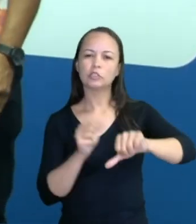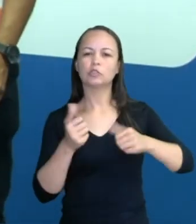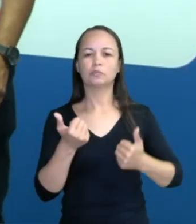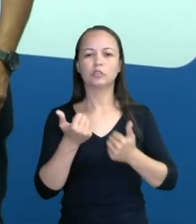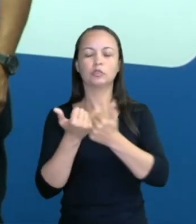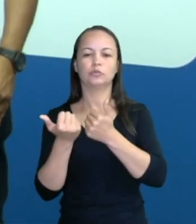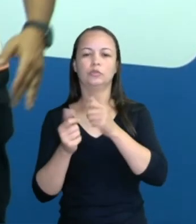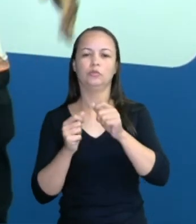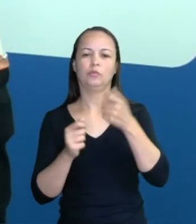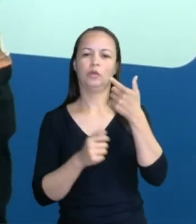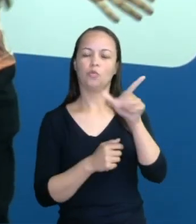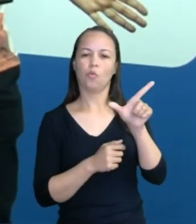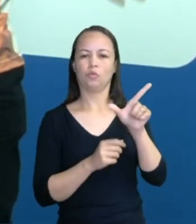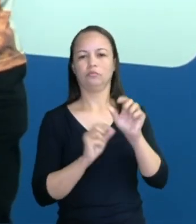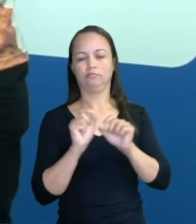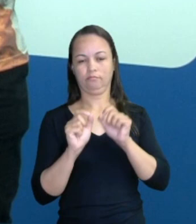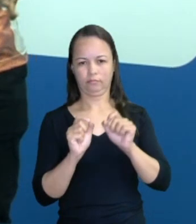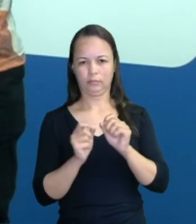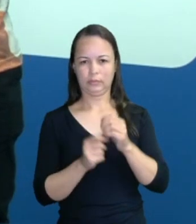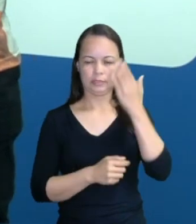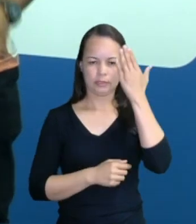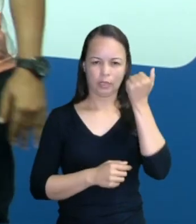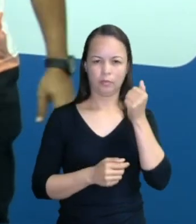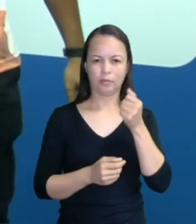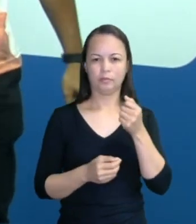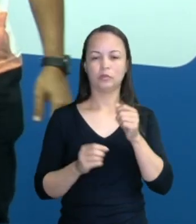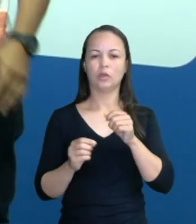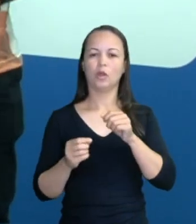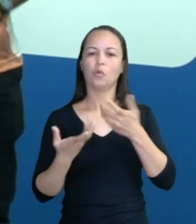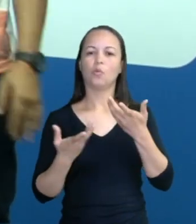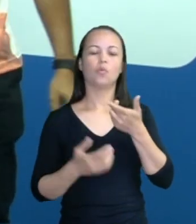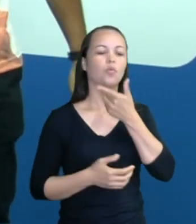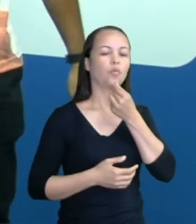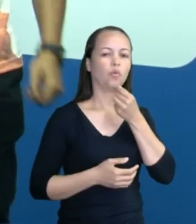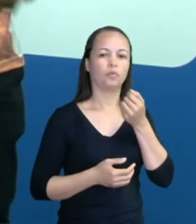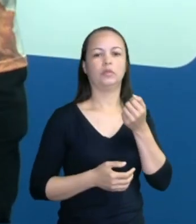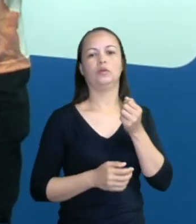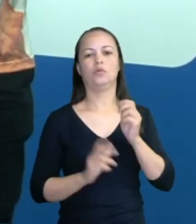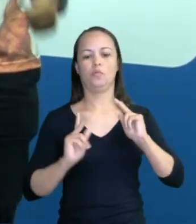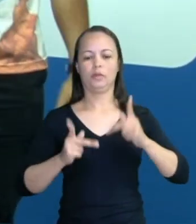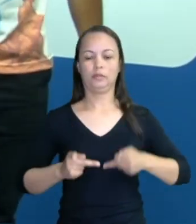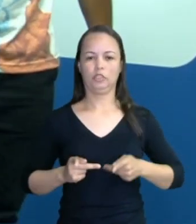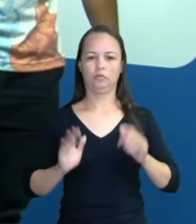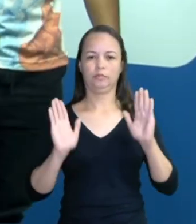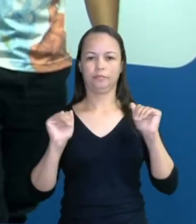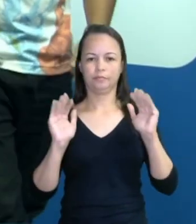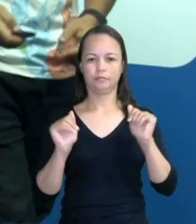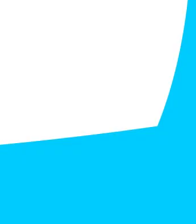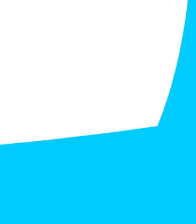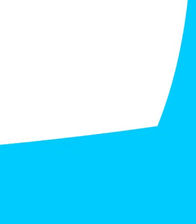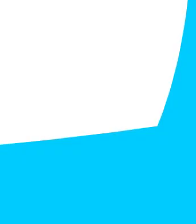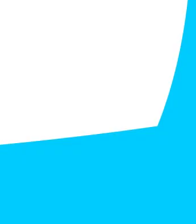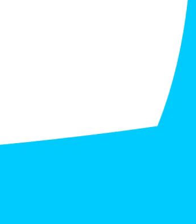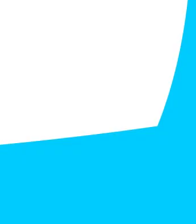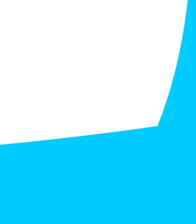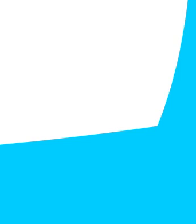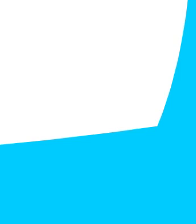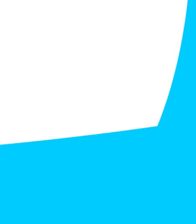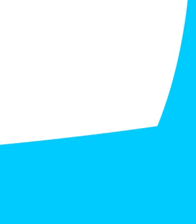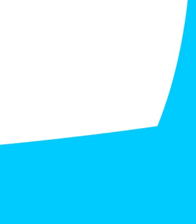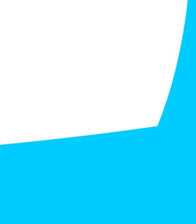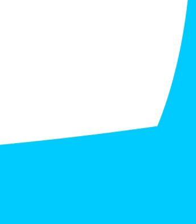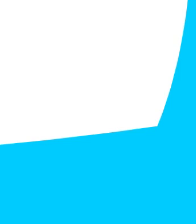pelo antropocêntrico. Sai Deus, entra o homem, o humanismo. Até lá.